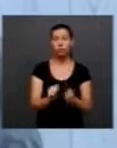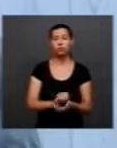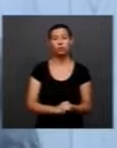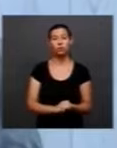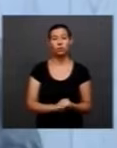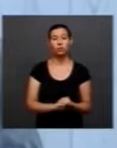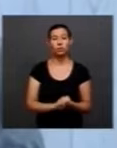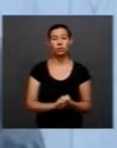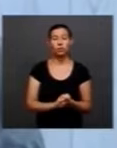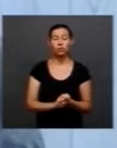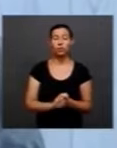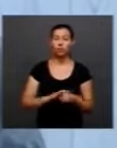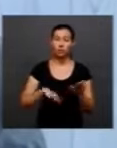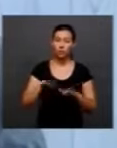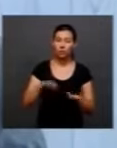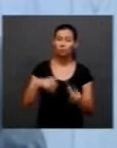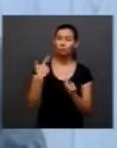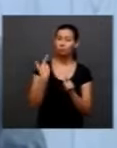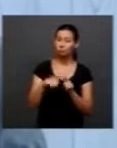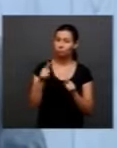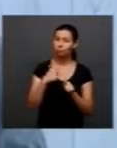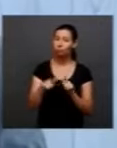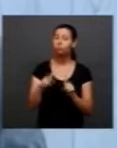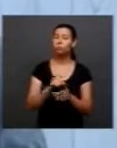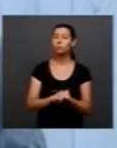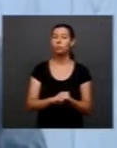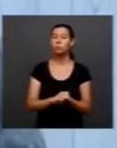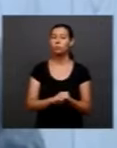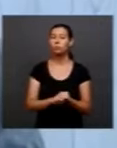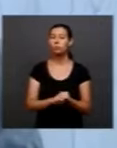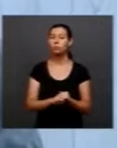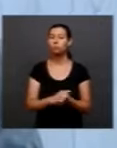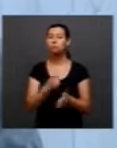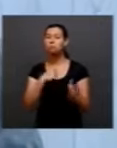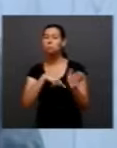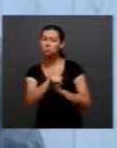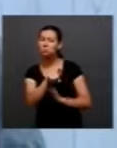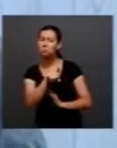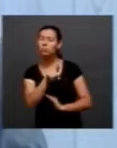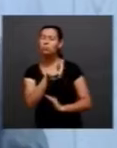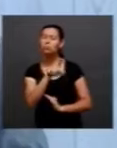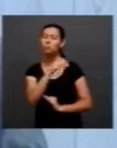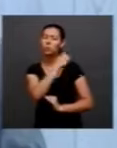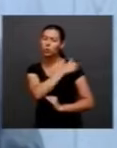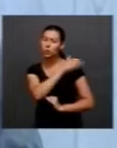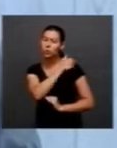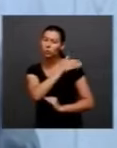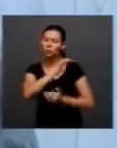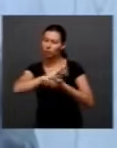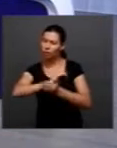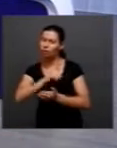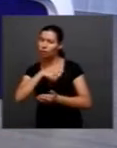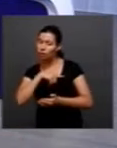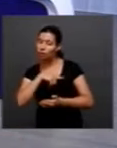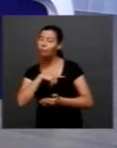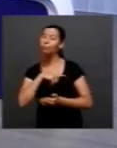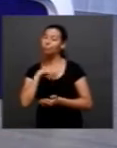passível de ser problematizado e questionado a partir da produção de preconceitos contra não heterossexuais.